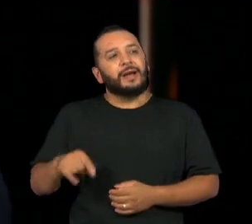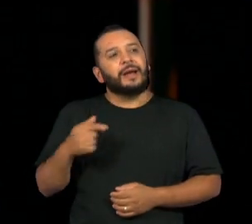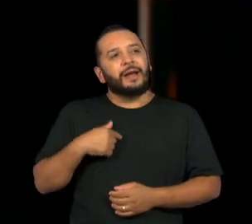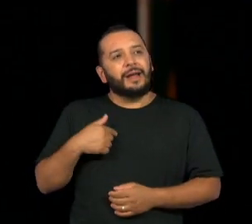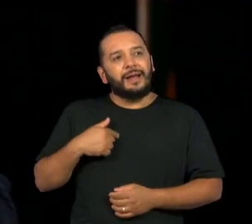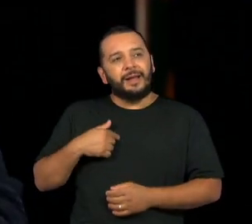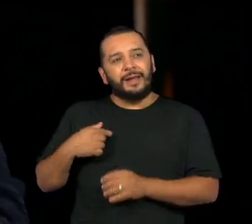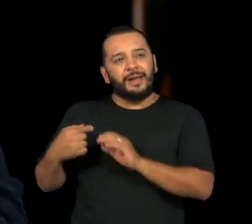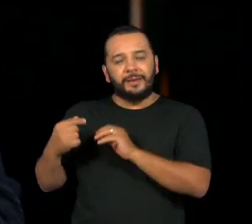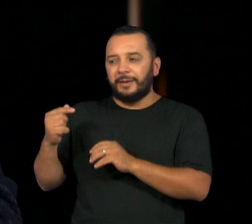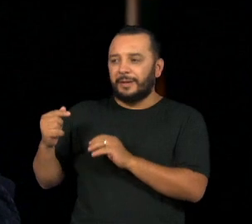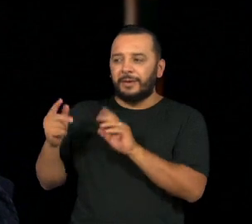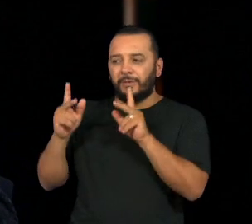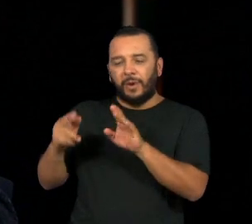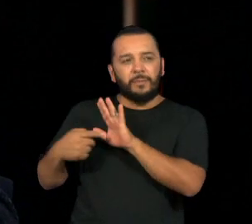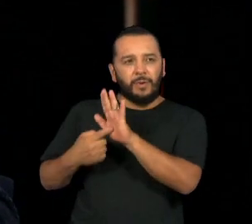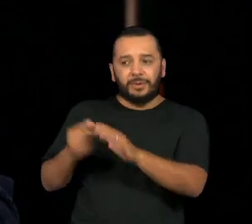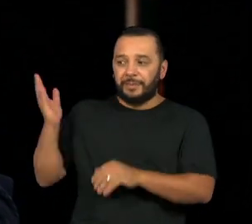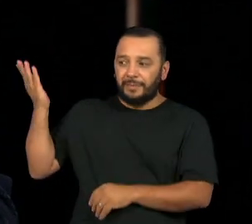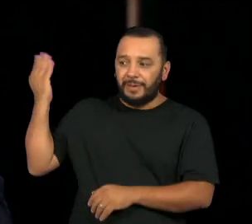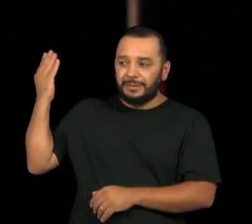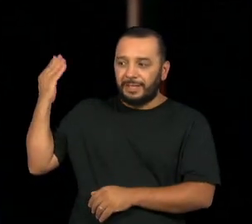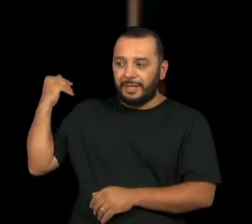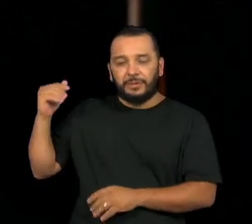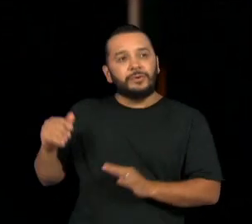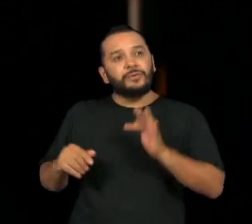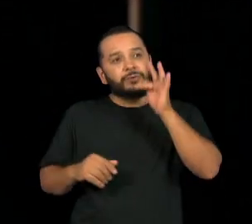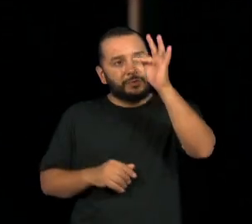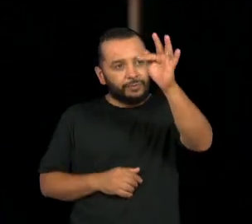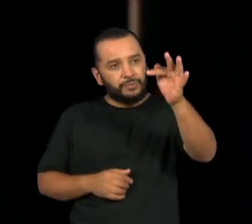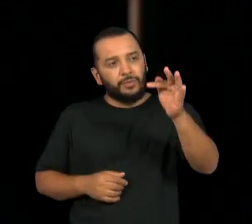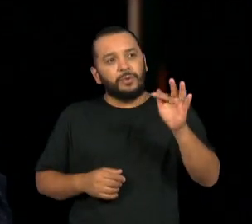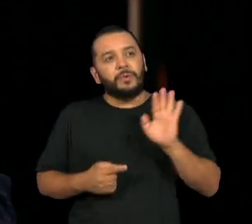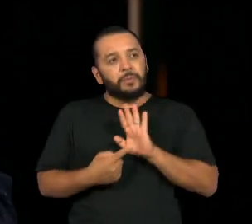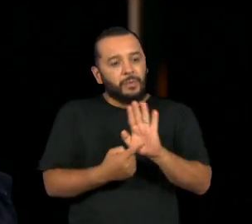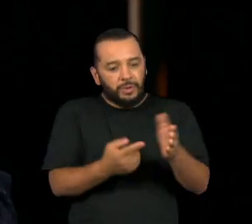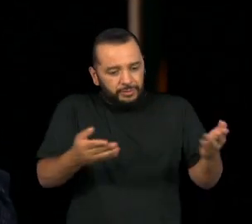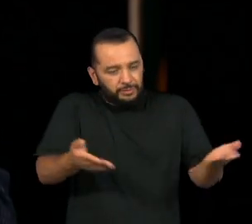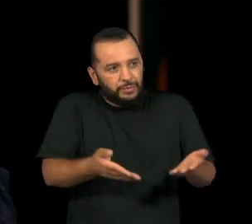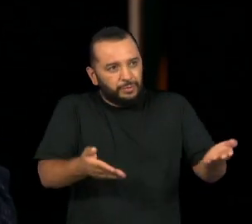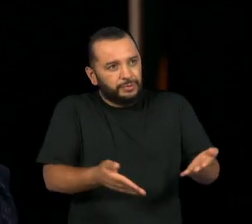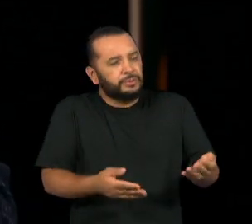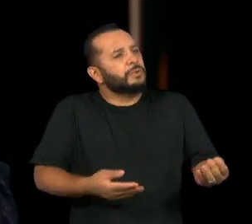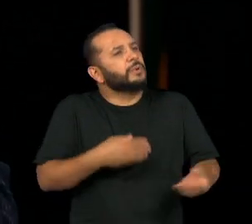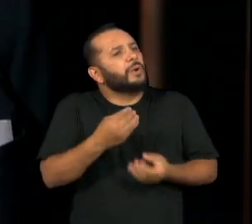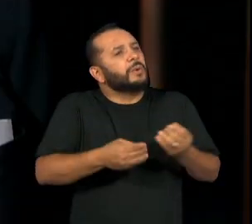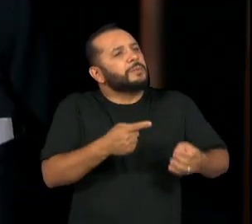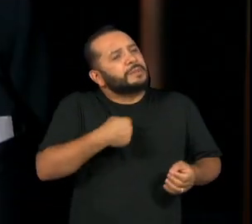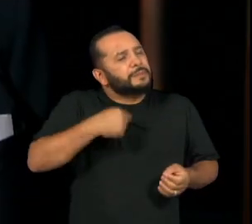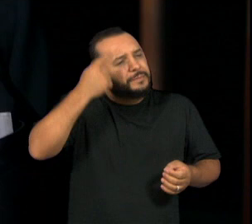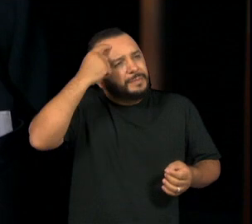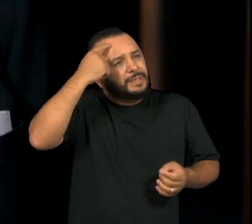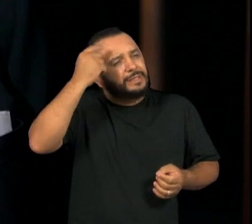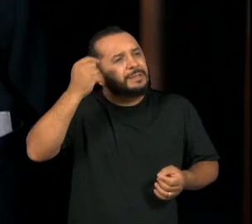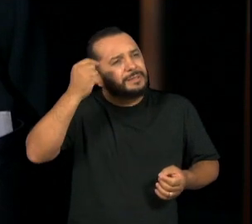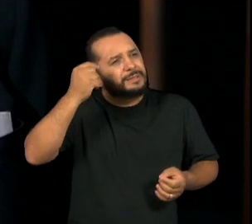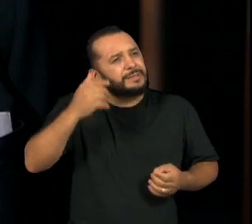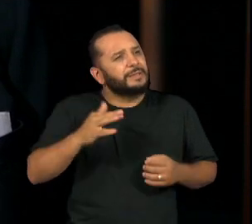é um reflexo do presente. O que você espera desse seu horizonte?